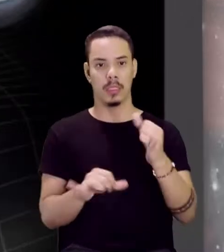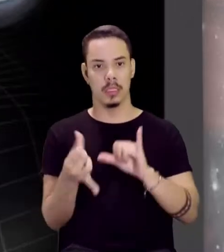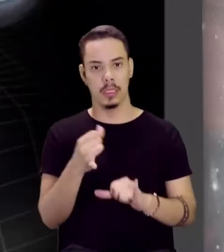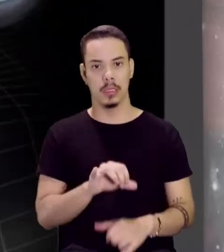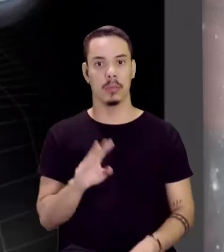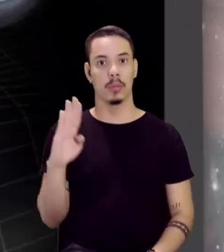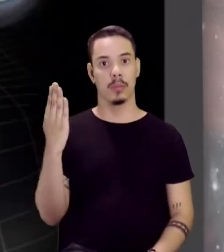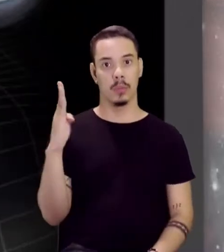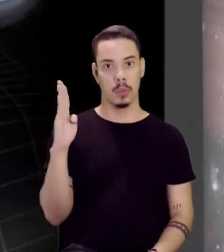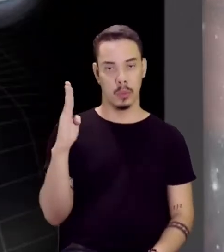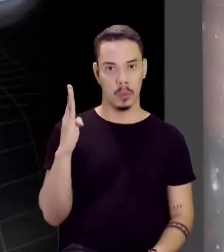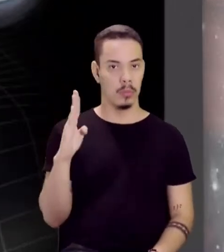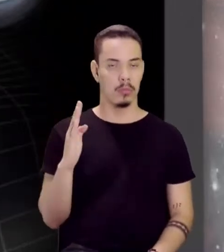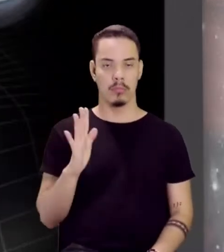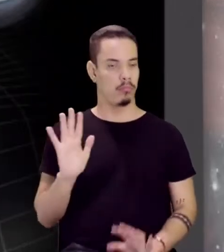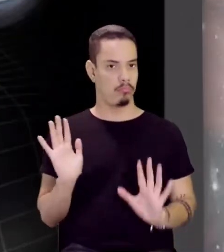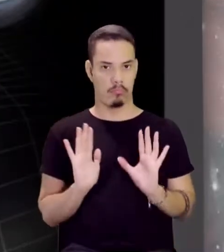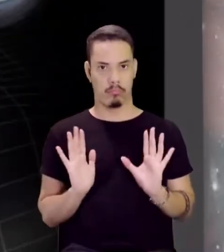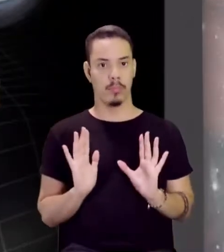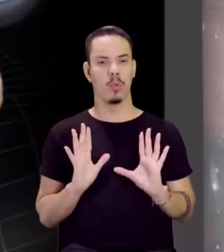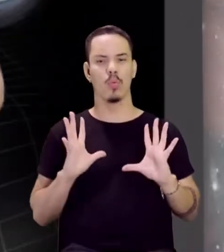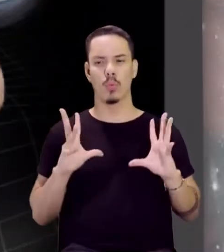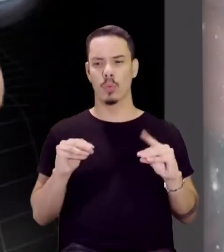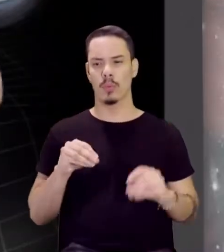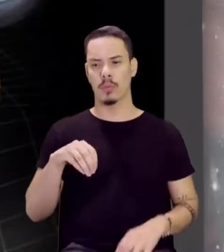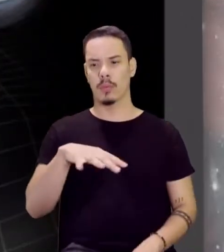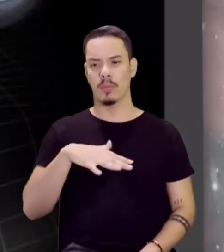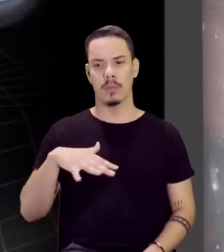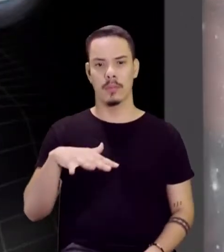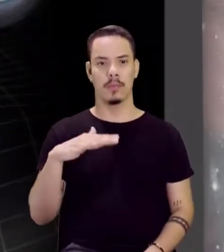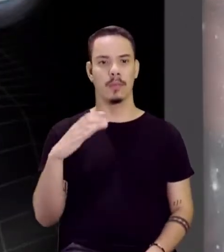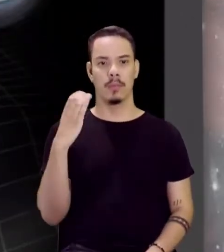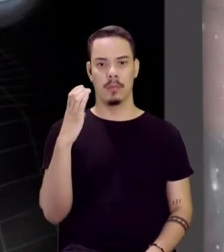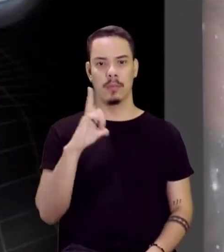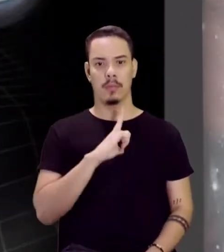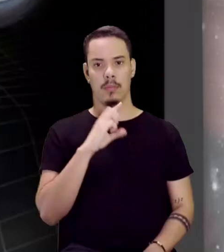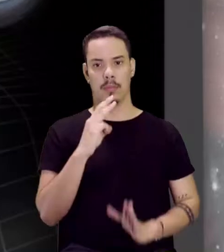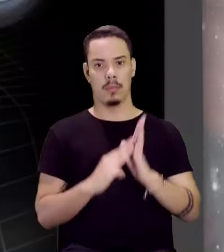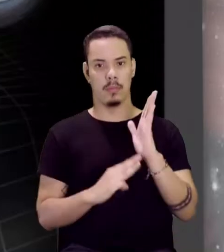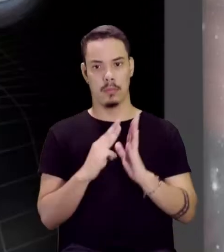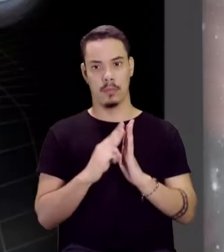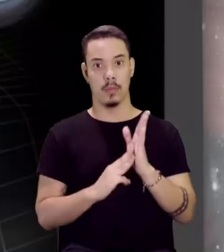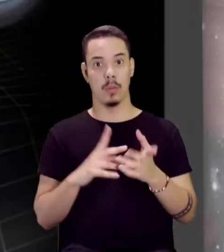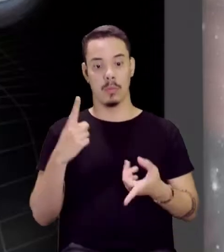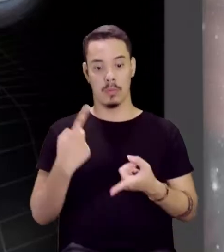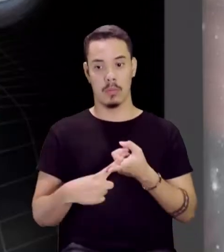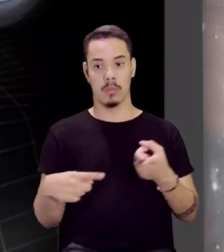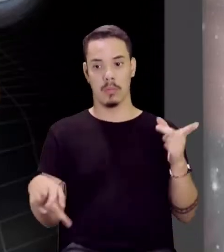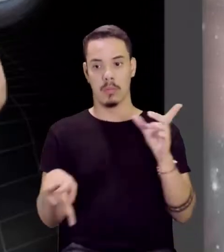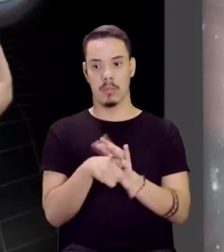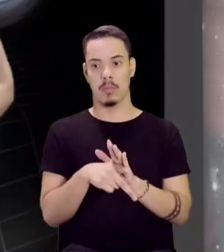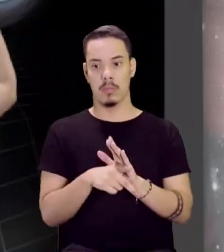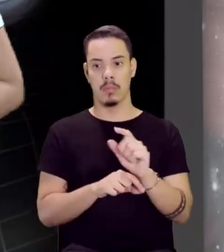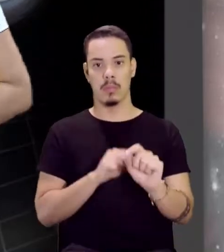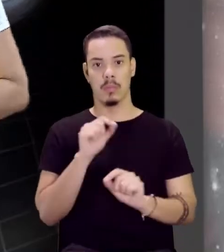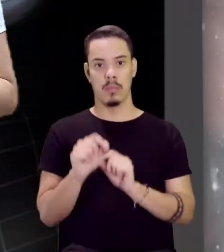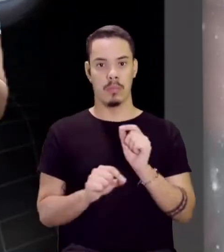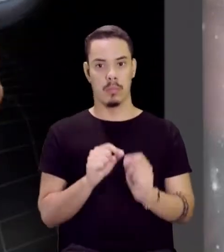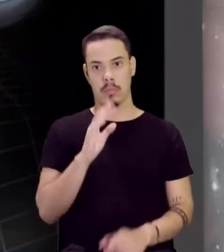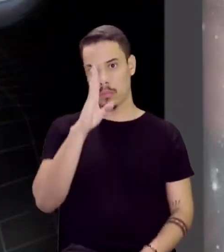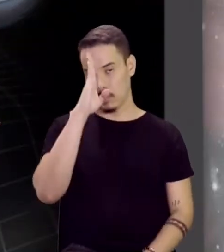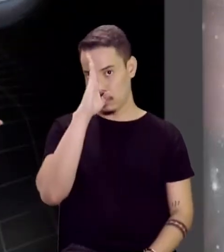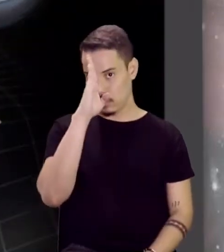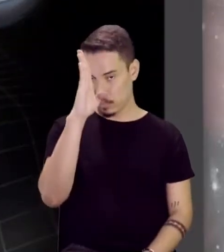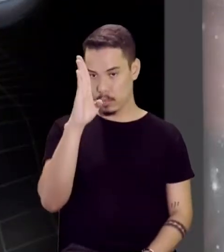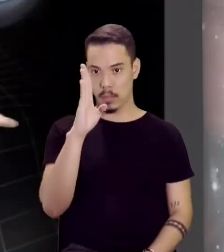científico, não. Todas as áreas, todas as ciências têm método científico. Até porque para algo ser princípio, né?